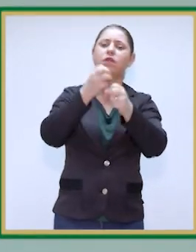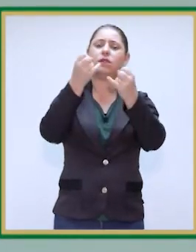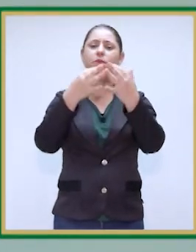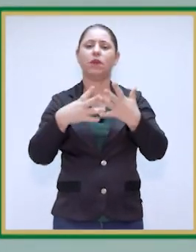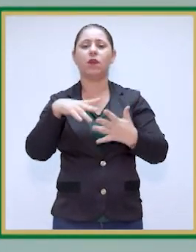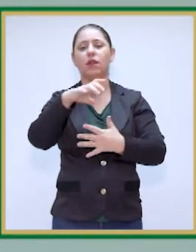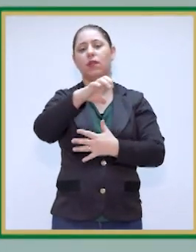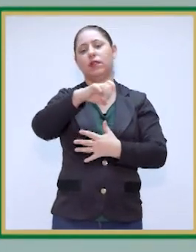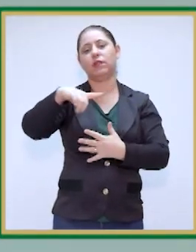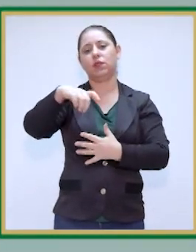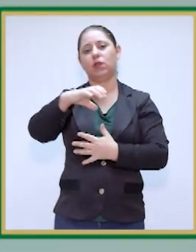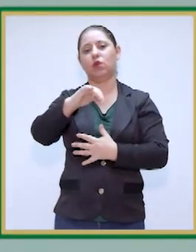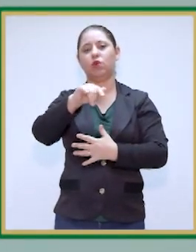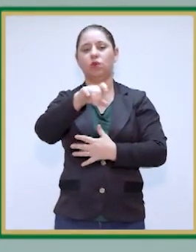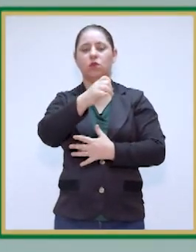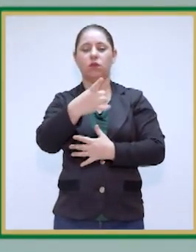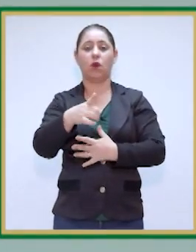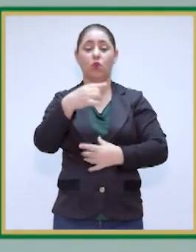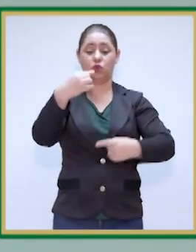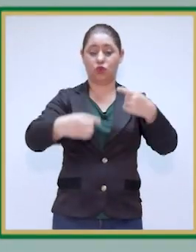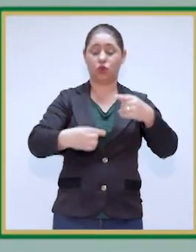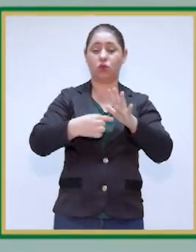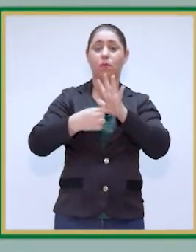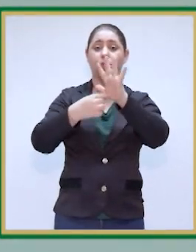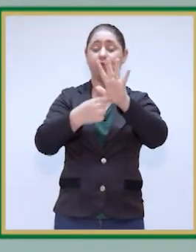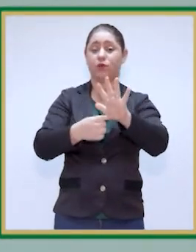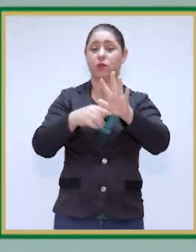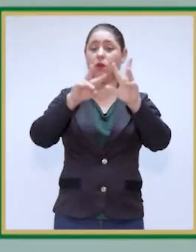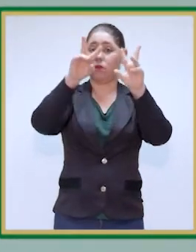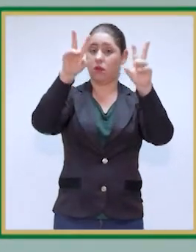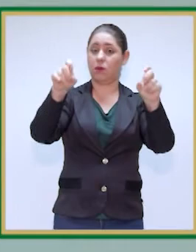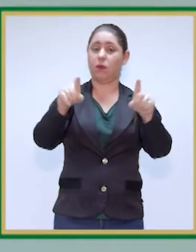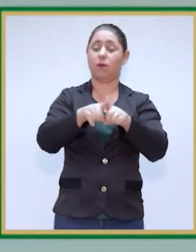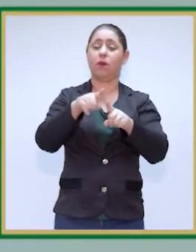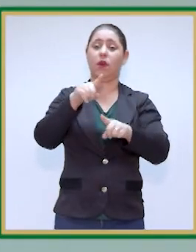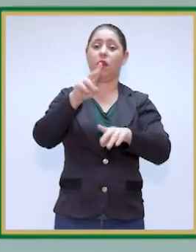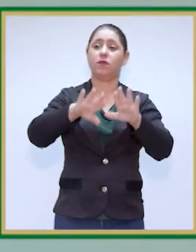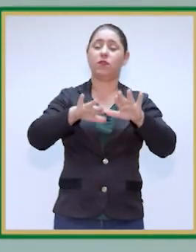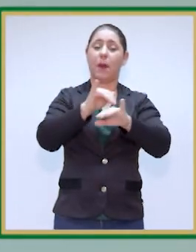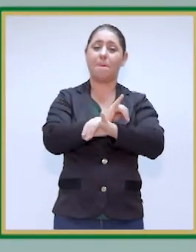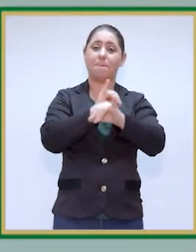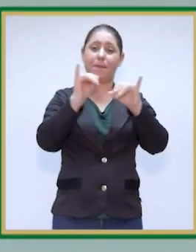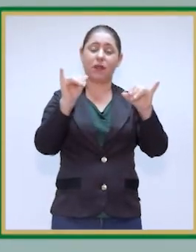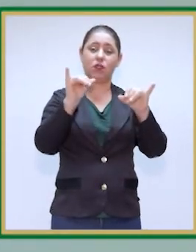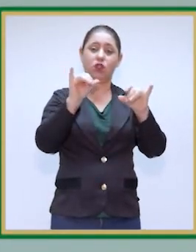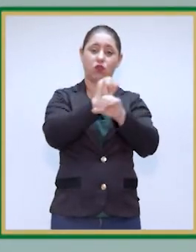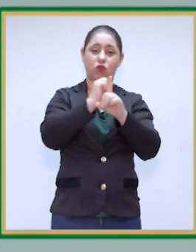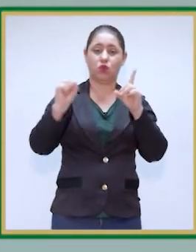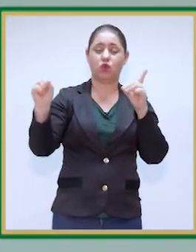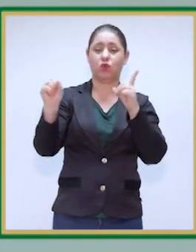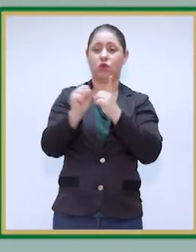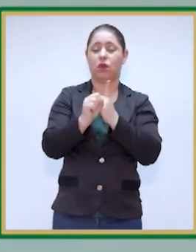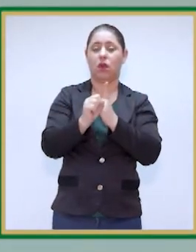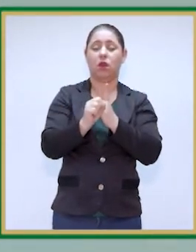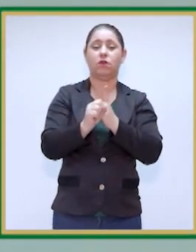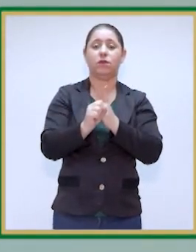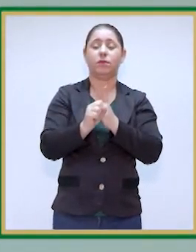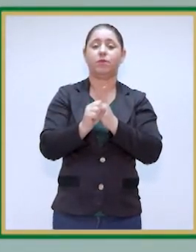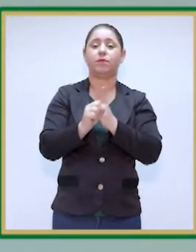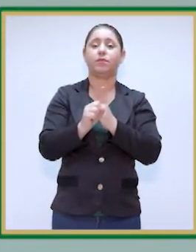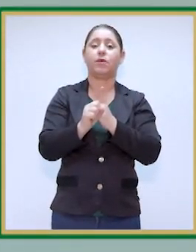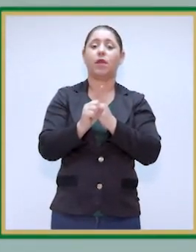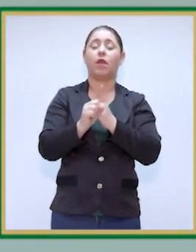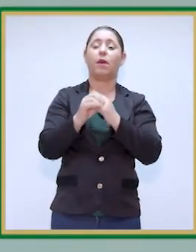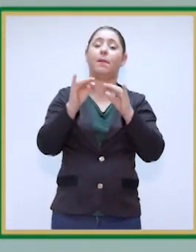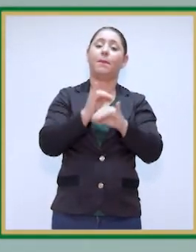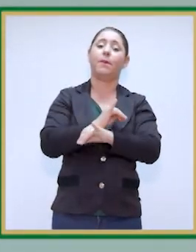de conversar um pouquinho sobre a execução penal, né, debater esse tema, mostrar ele, né. Normalmente as mídias, tanto sociais quanto